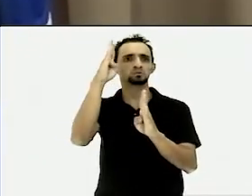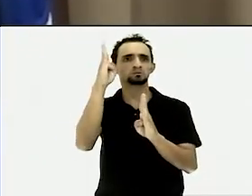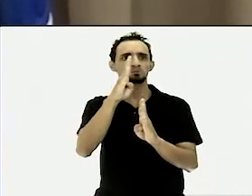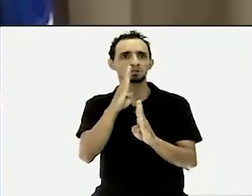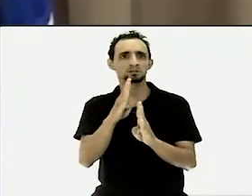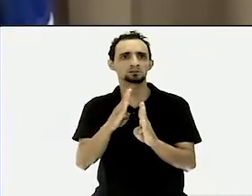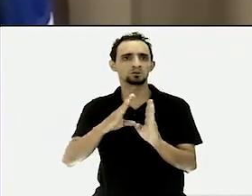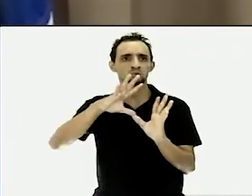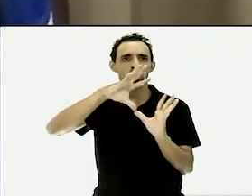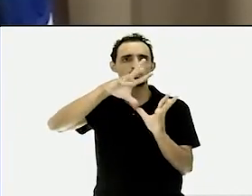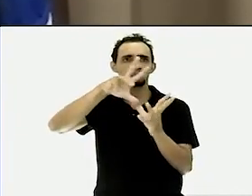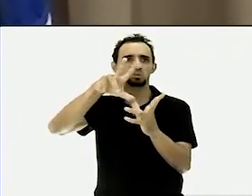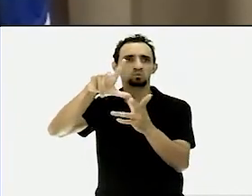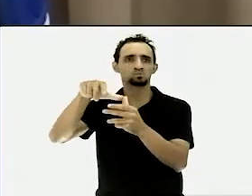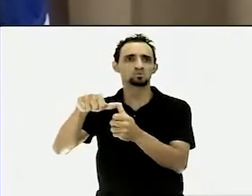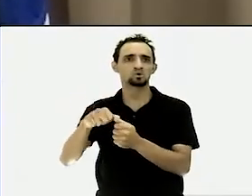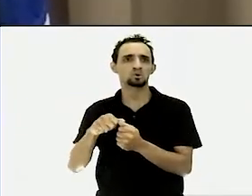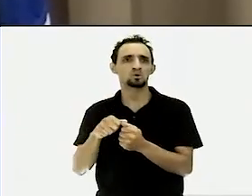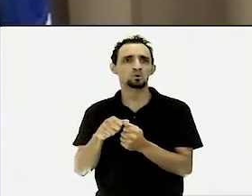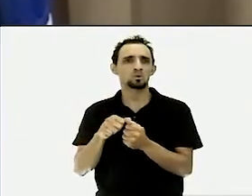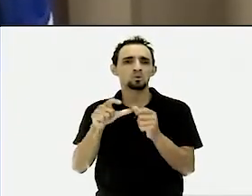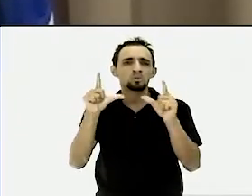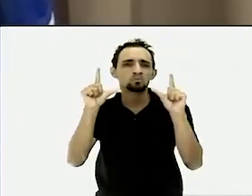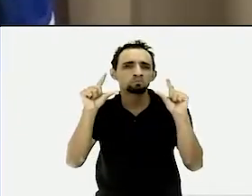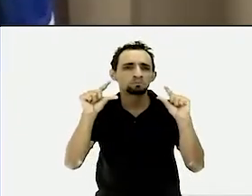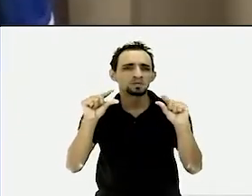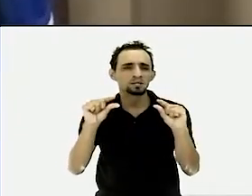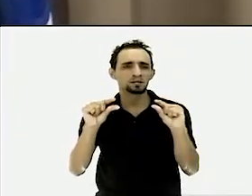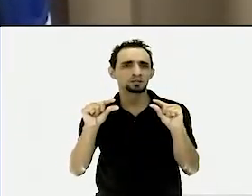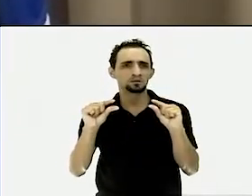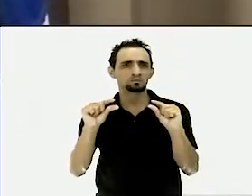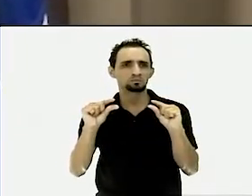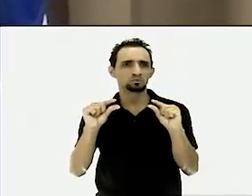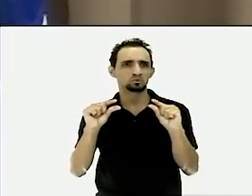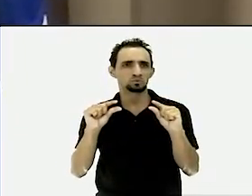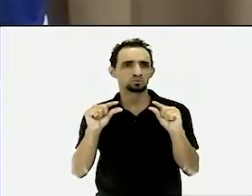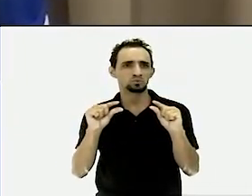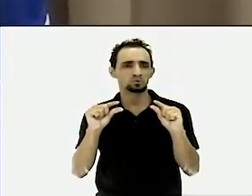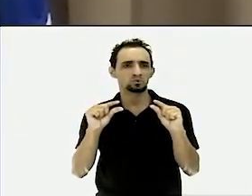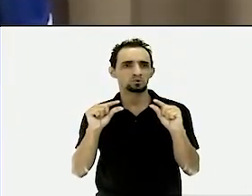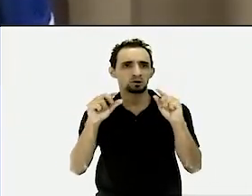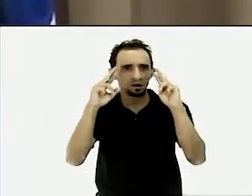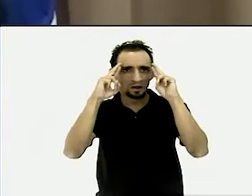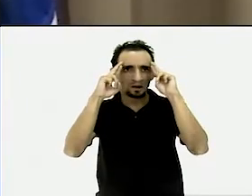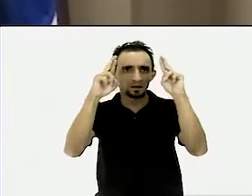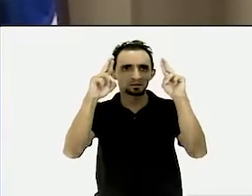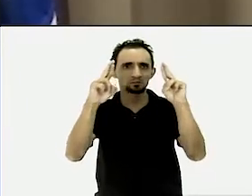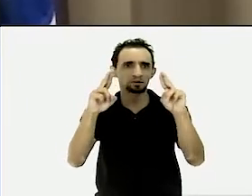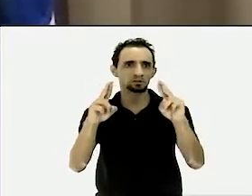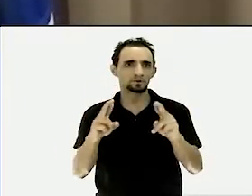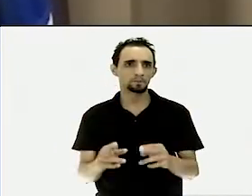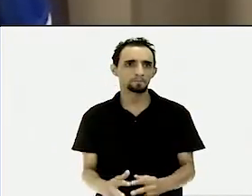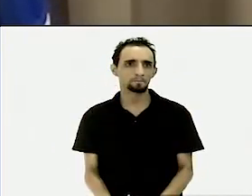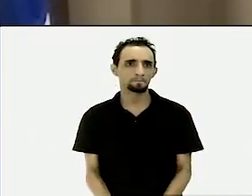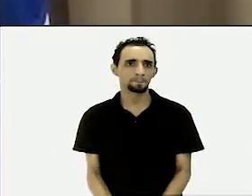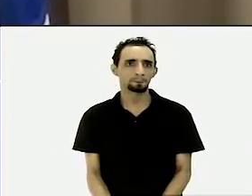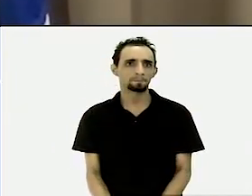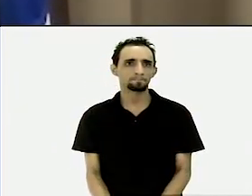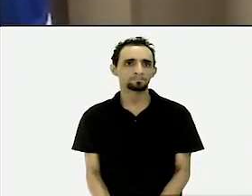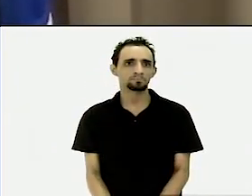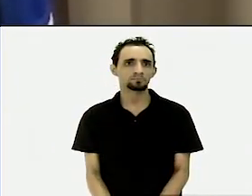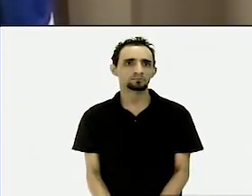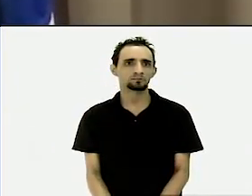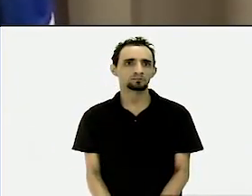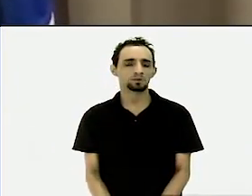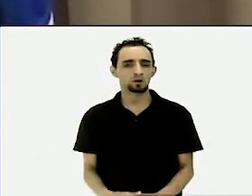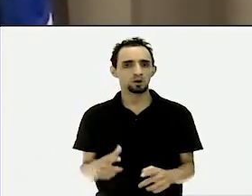mínimo, intrigante aquela situação em que ele passou com a sua esposa. Como se nada daquilo realmente fosse